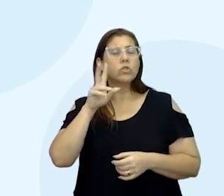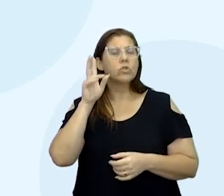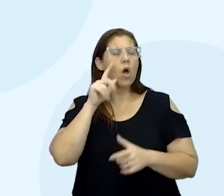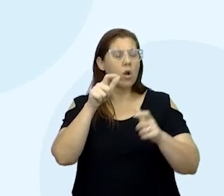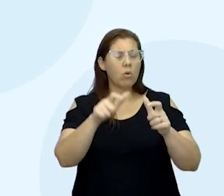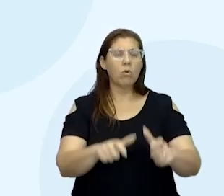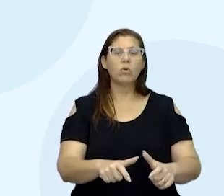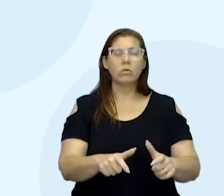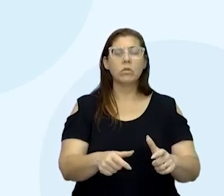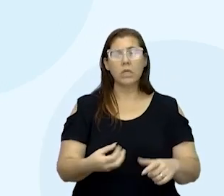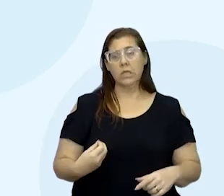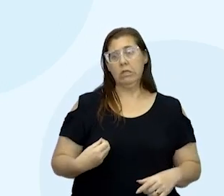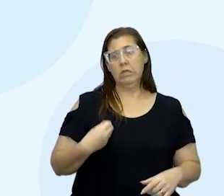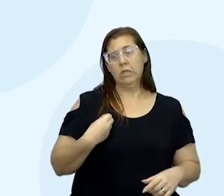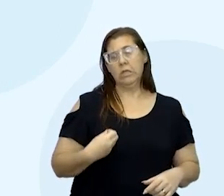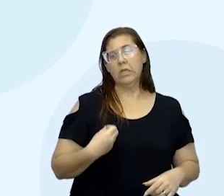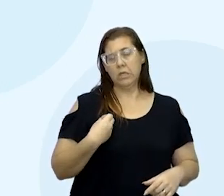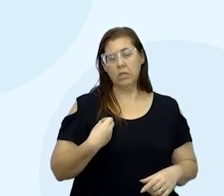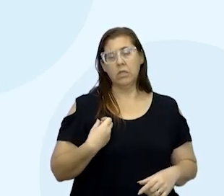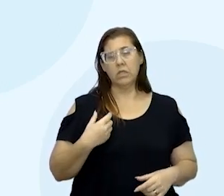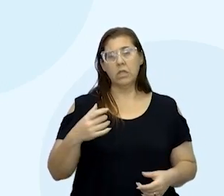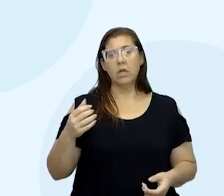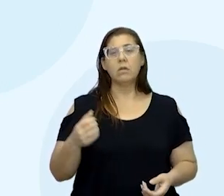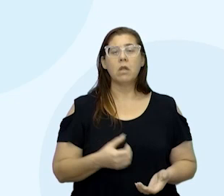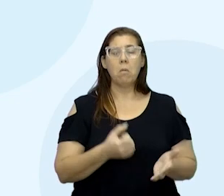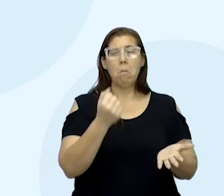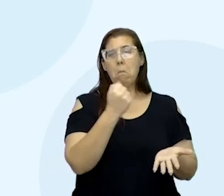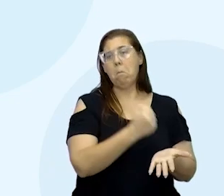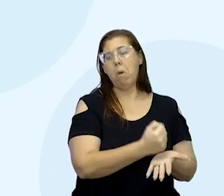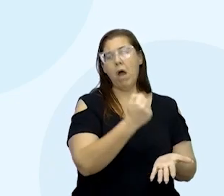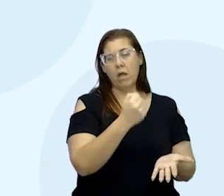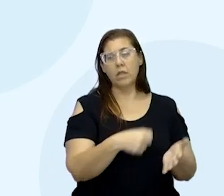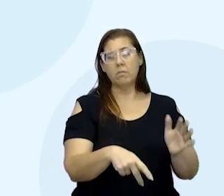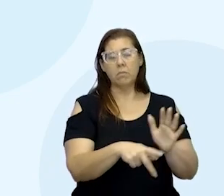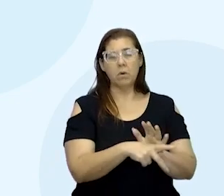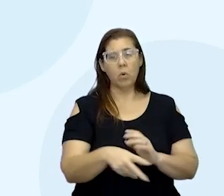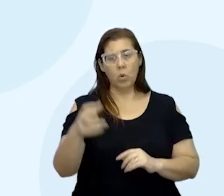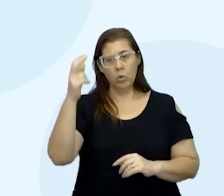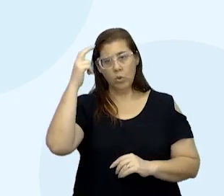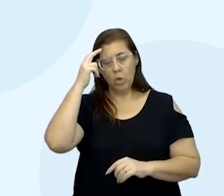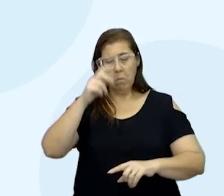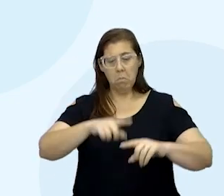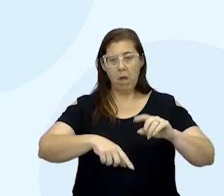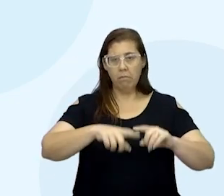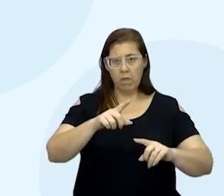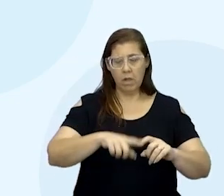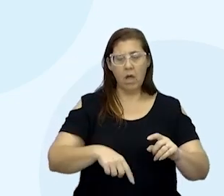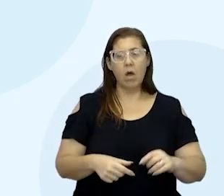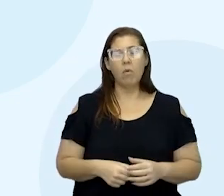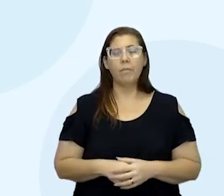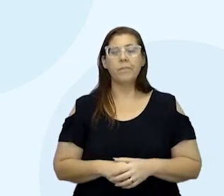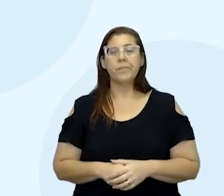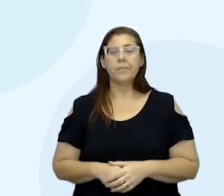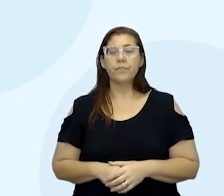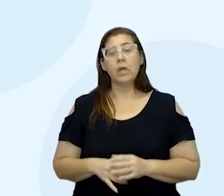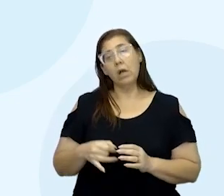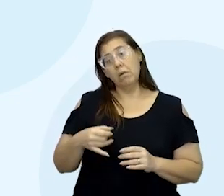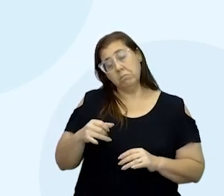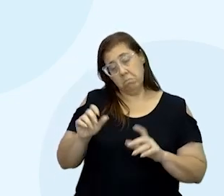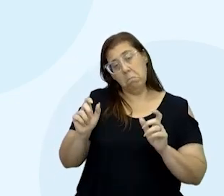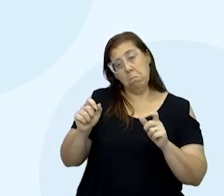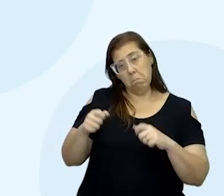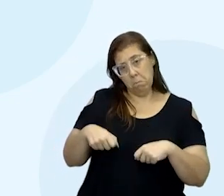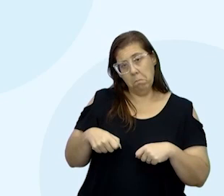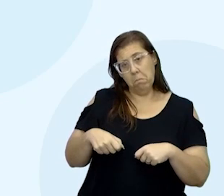ocupação e a existência de patrimônios culturais, materiais e imateriais. Se possível,